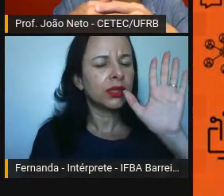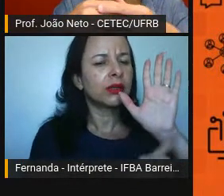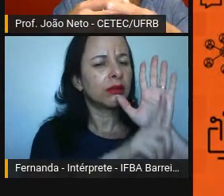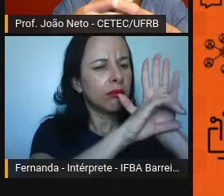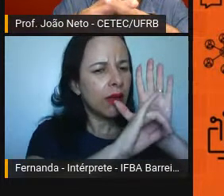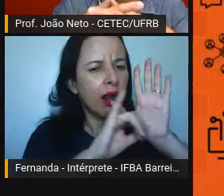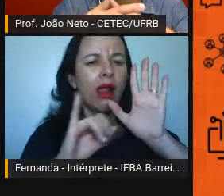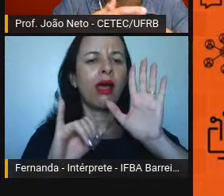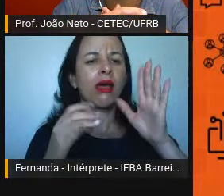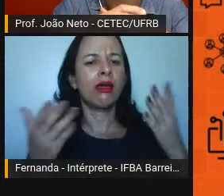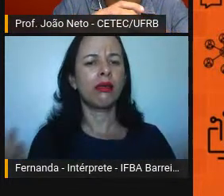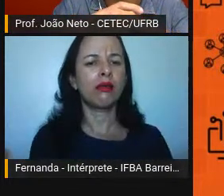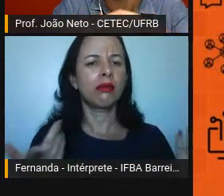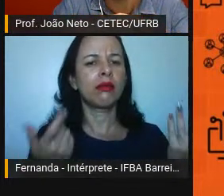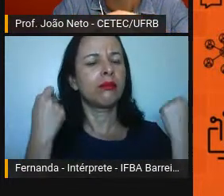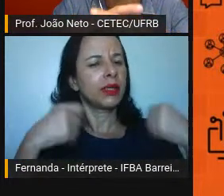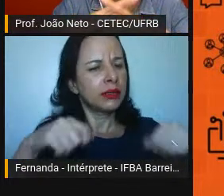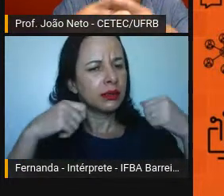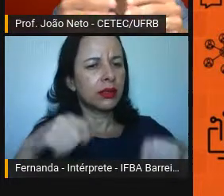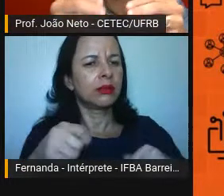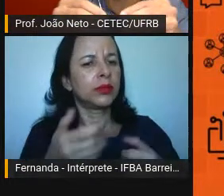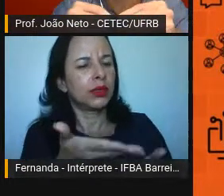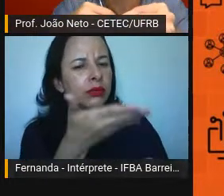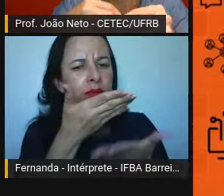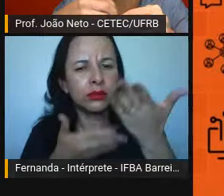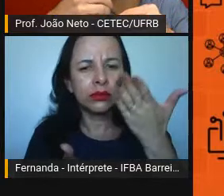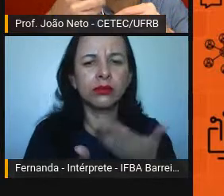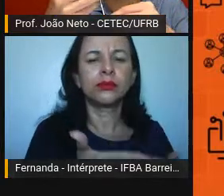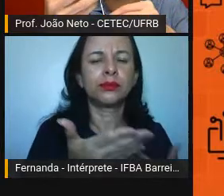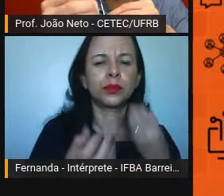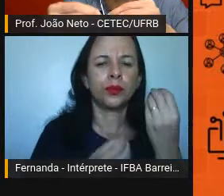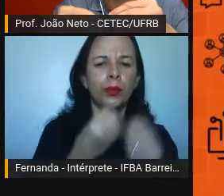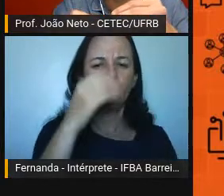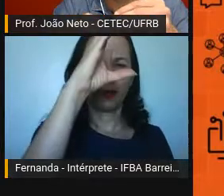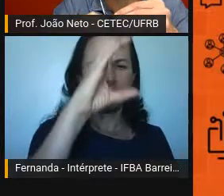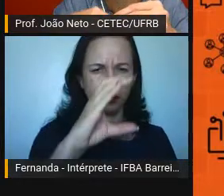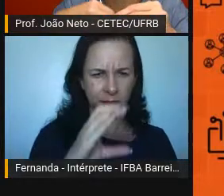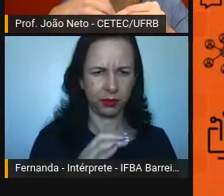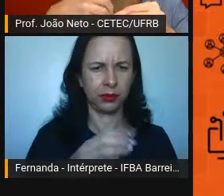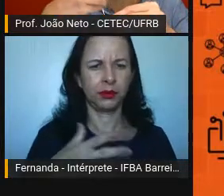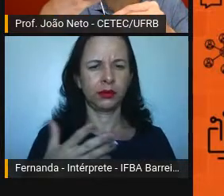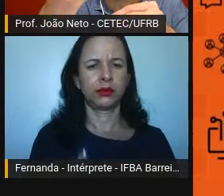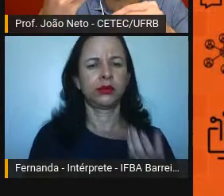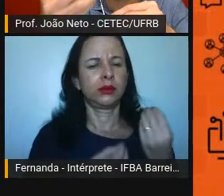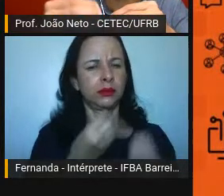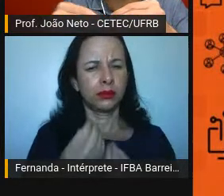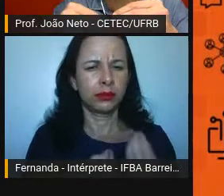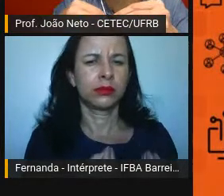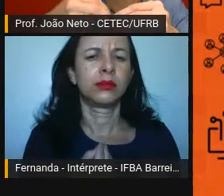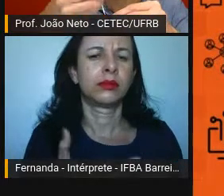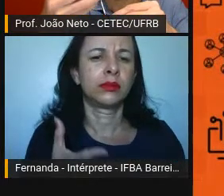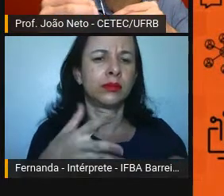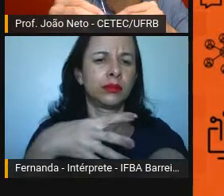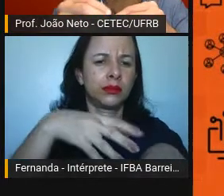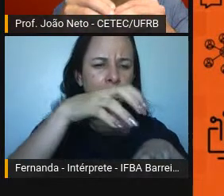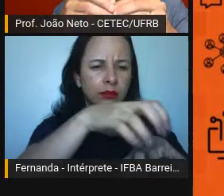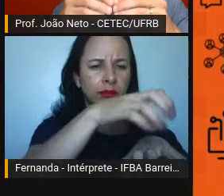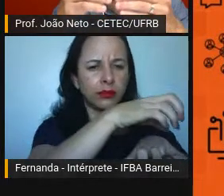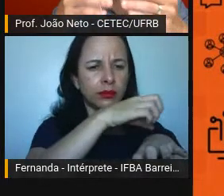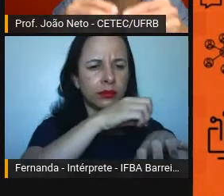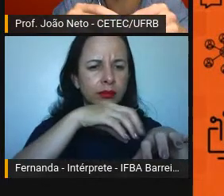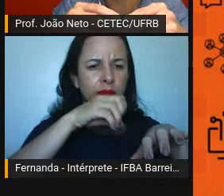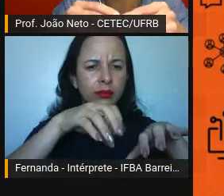cidadão precisamos nos envolver como cidadãos E aí propondo ações de transversalidade de cooperação de